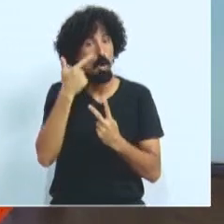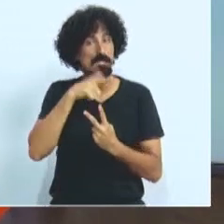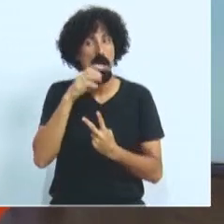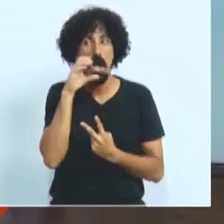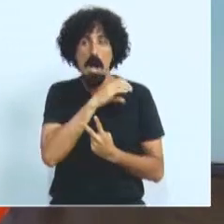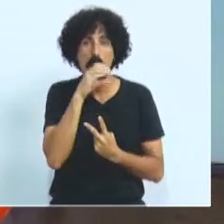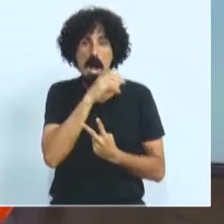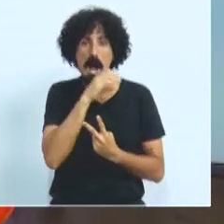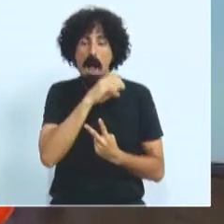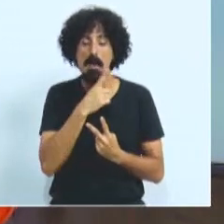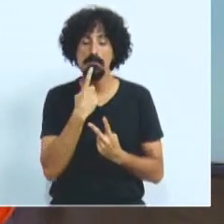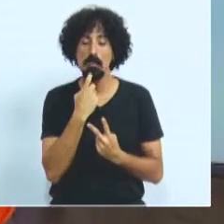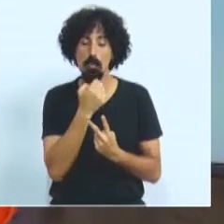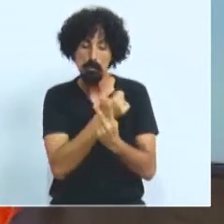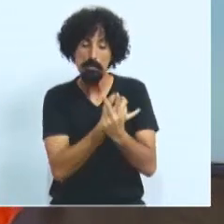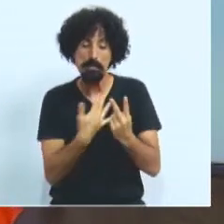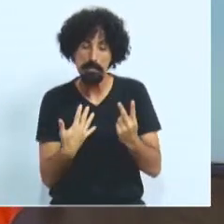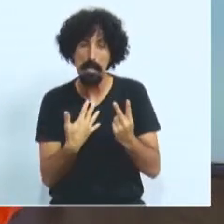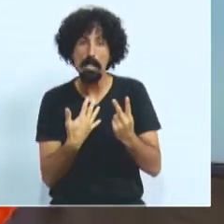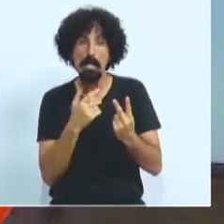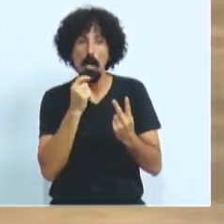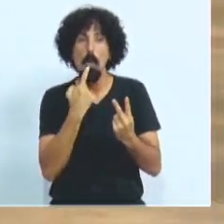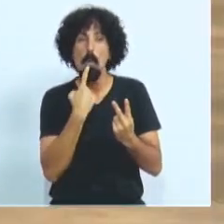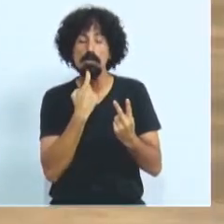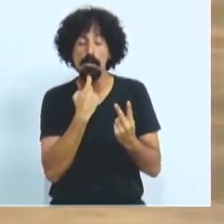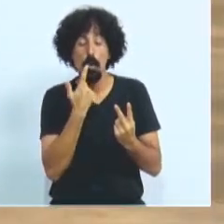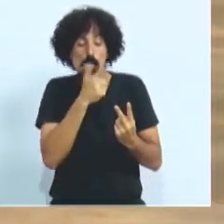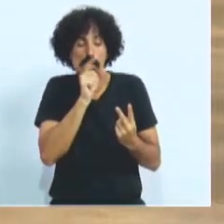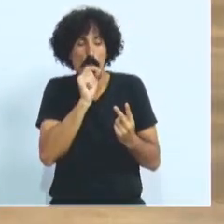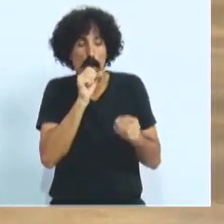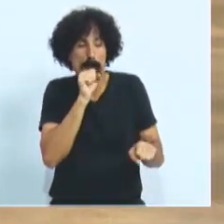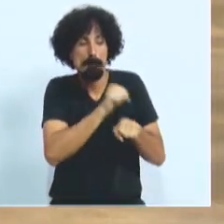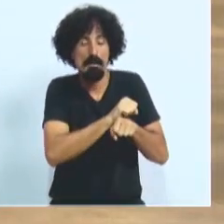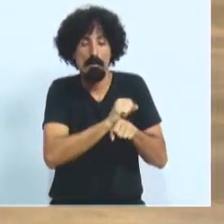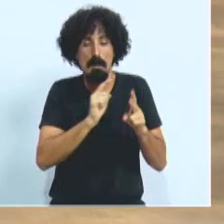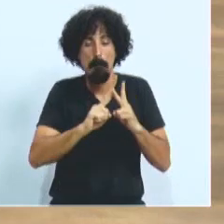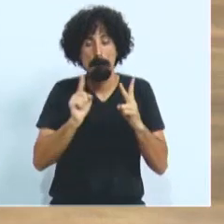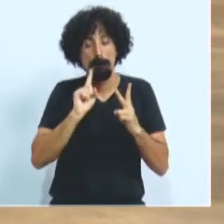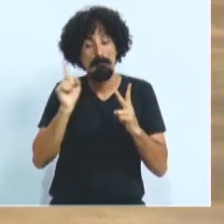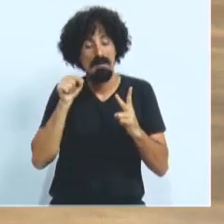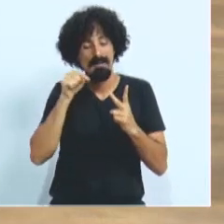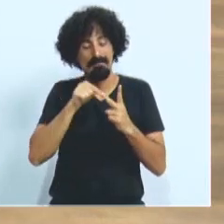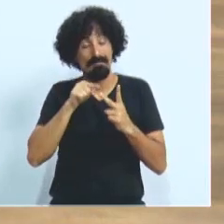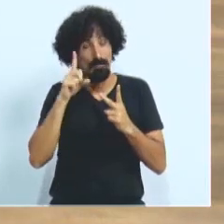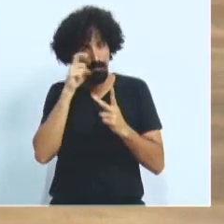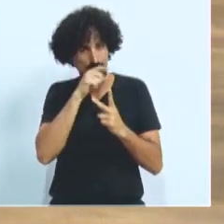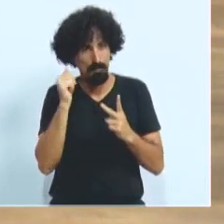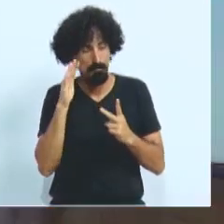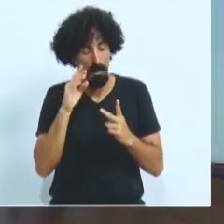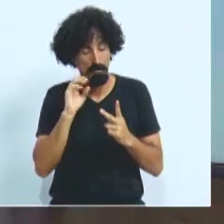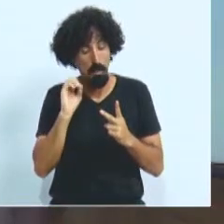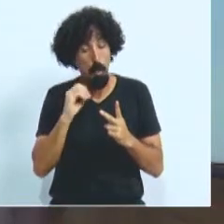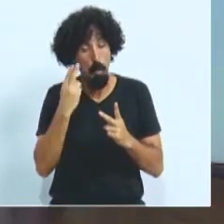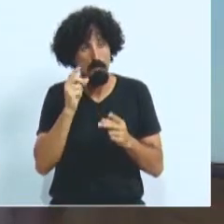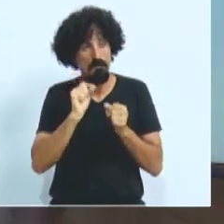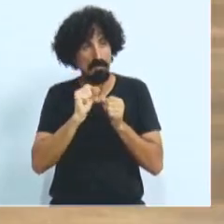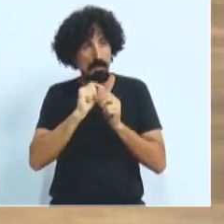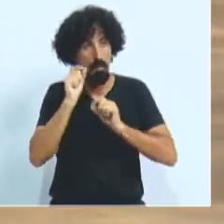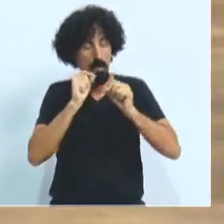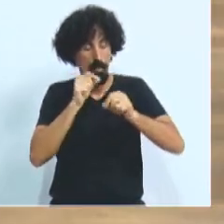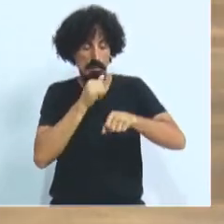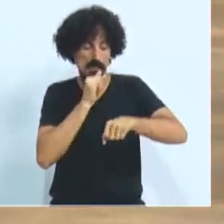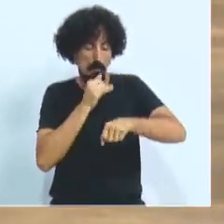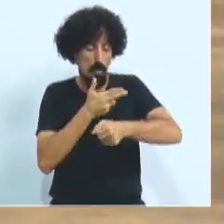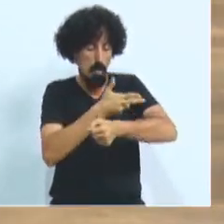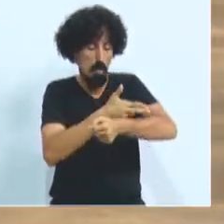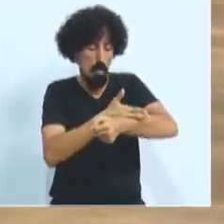jorra, né? Aí já é uma situação mais complicada, mas o procedimento em casa vai ser o mesmo. Ou você faz a compressão em cima do local, você pega